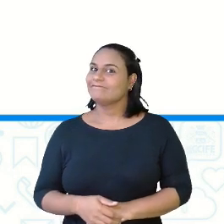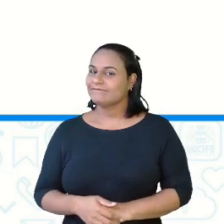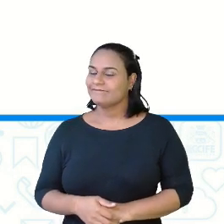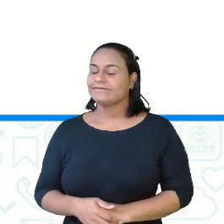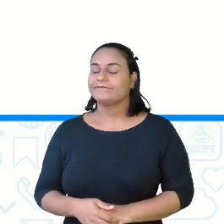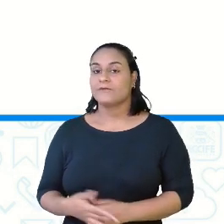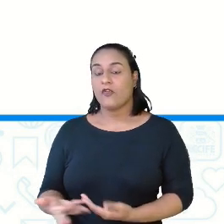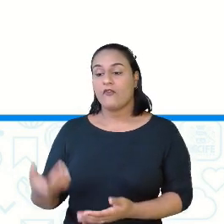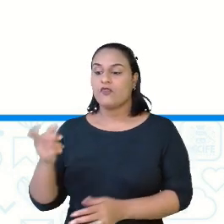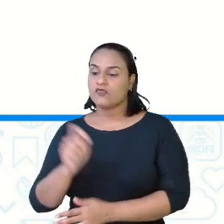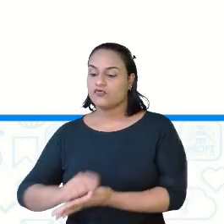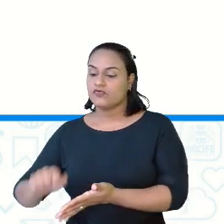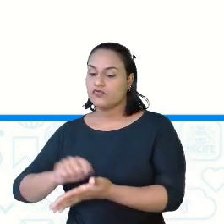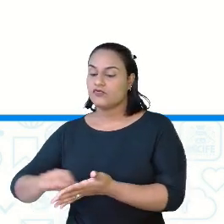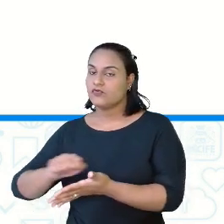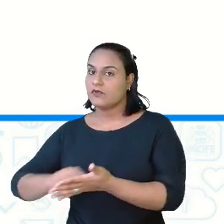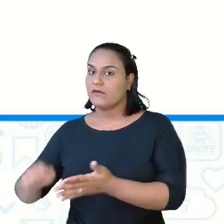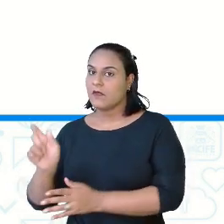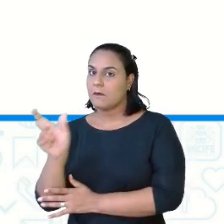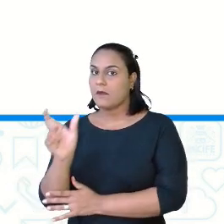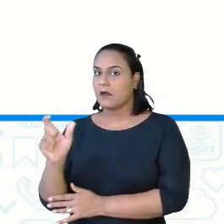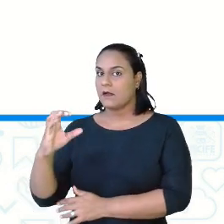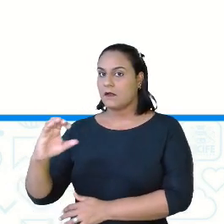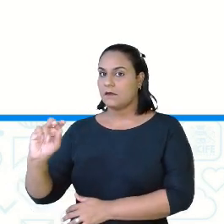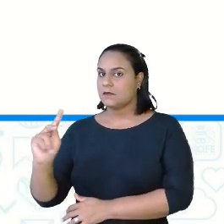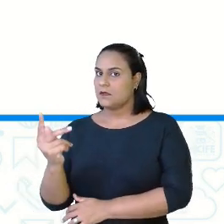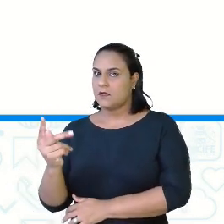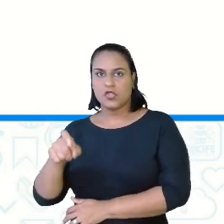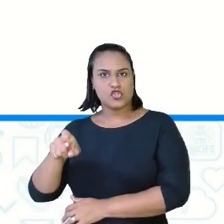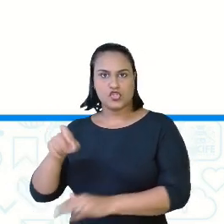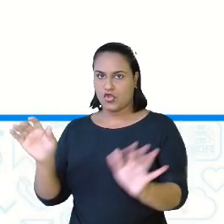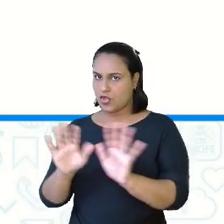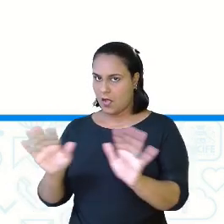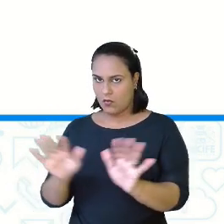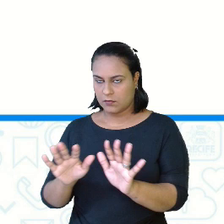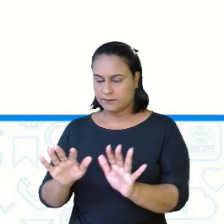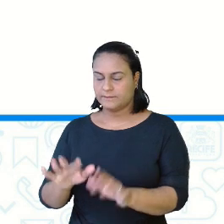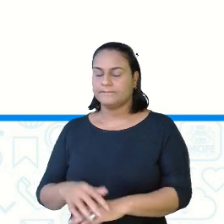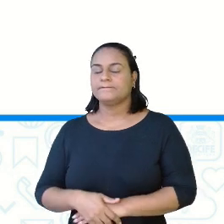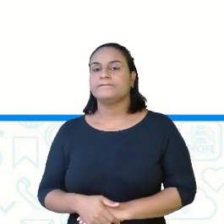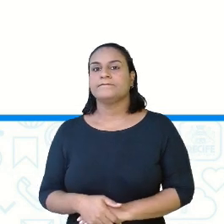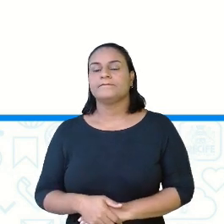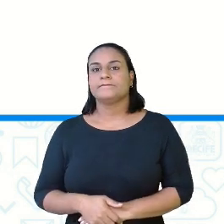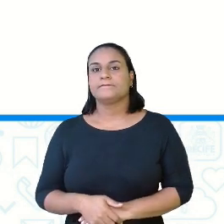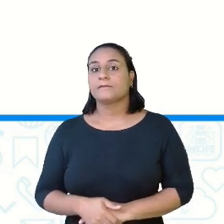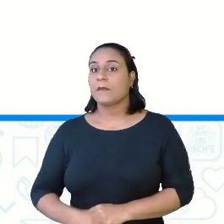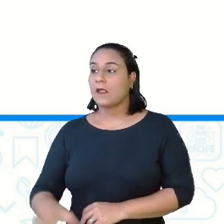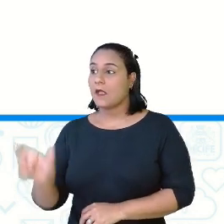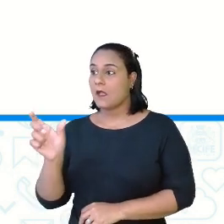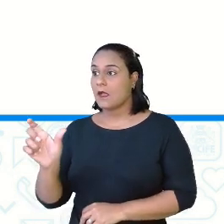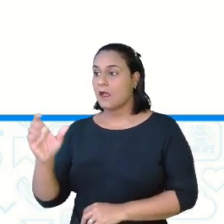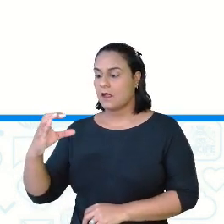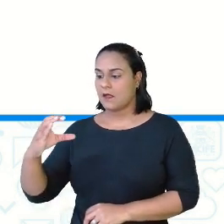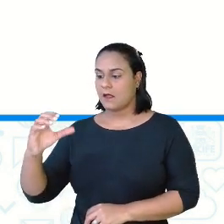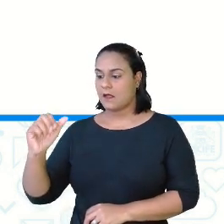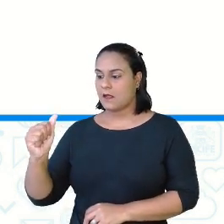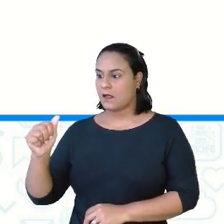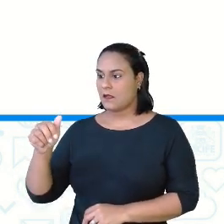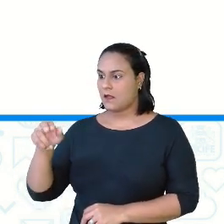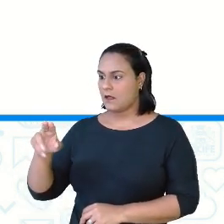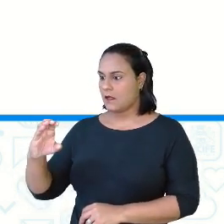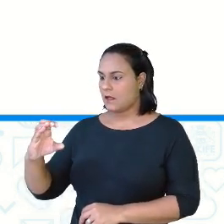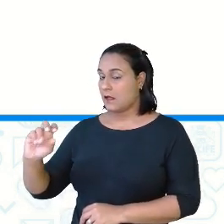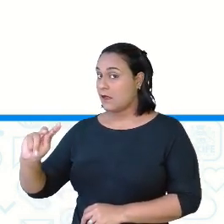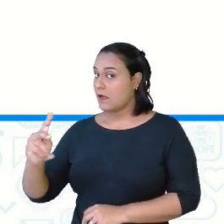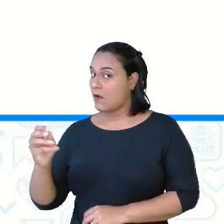caso, eu vou grafar a palavra com CH e não com X. E também a palavra caucho.